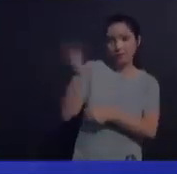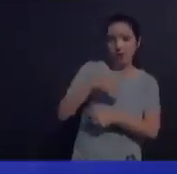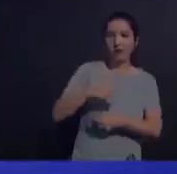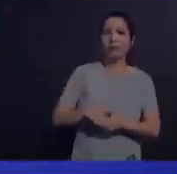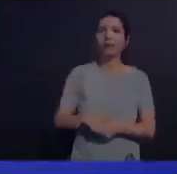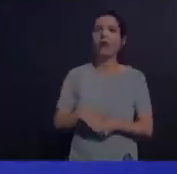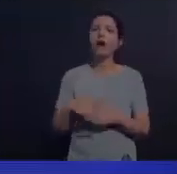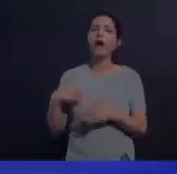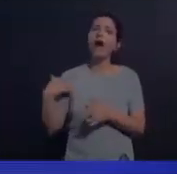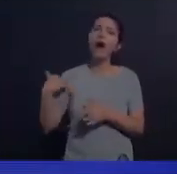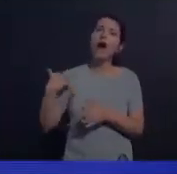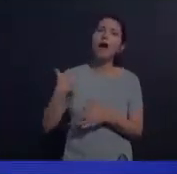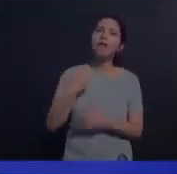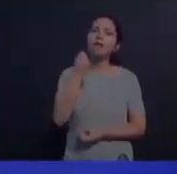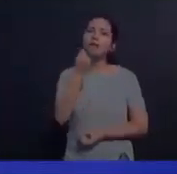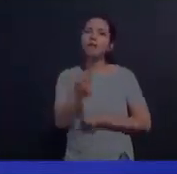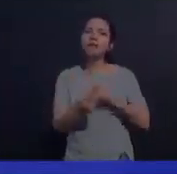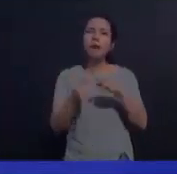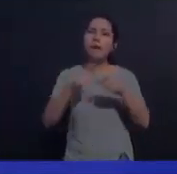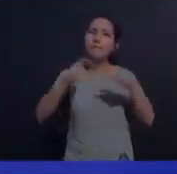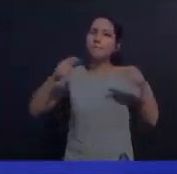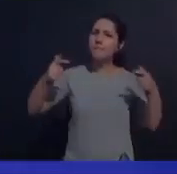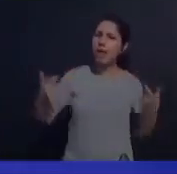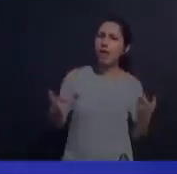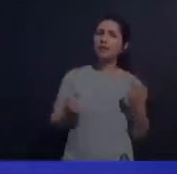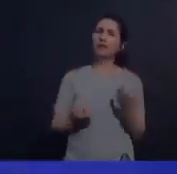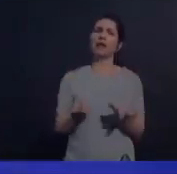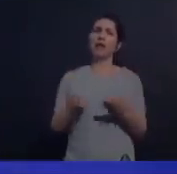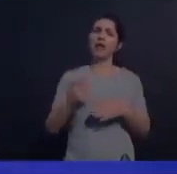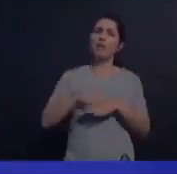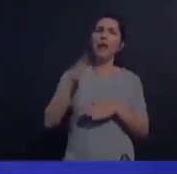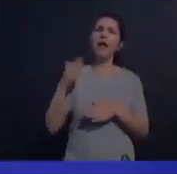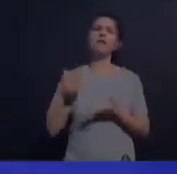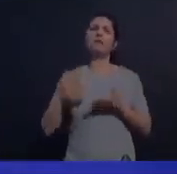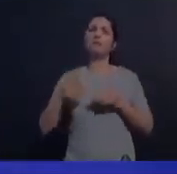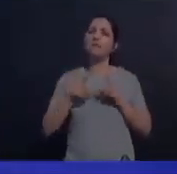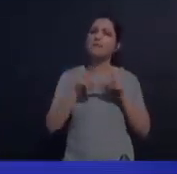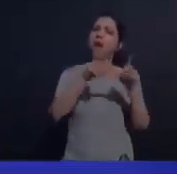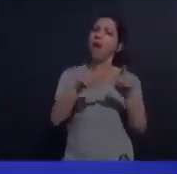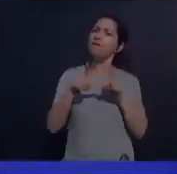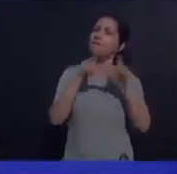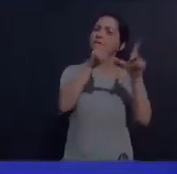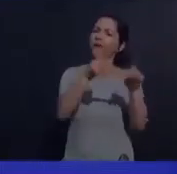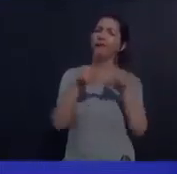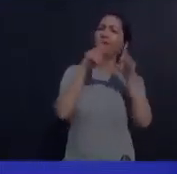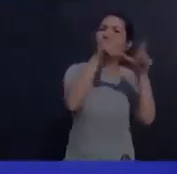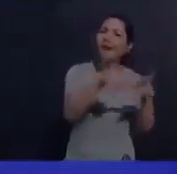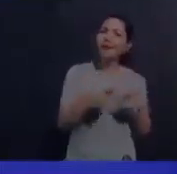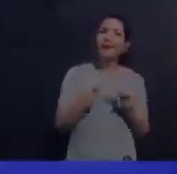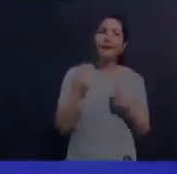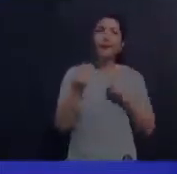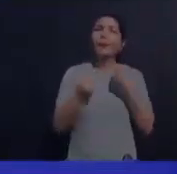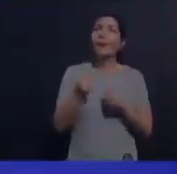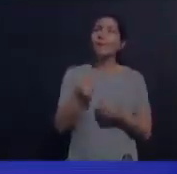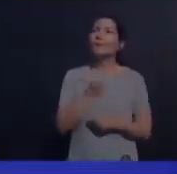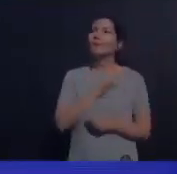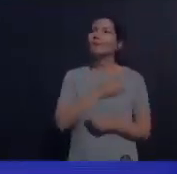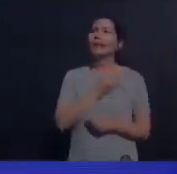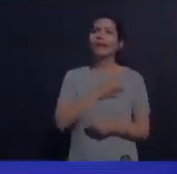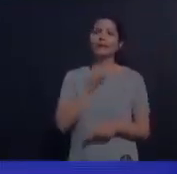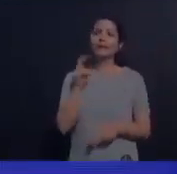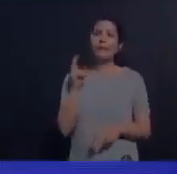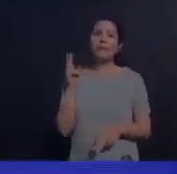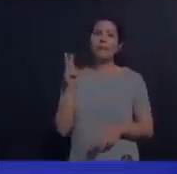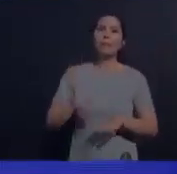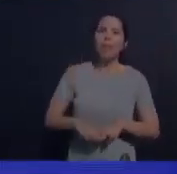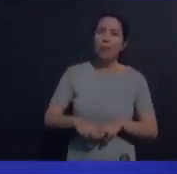as viagens foram aumentando foram crescendo e não tinha mais como eu carregar esse medo dentro de mim e